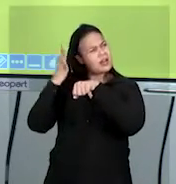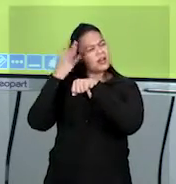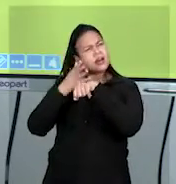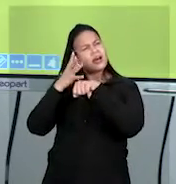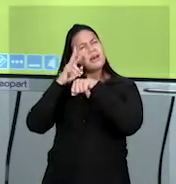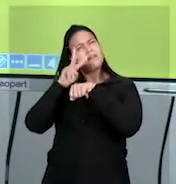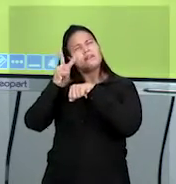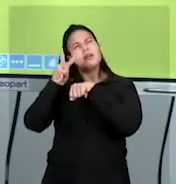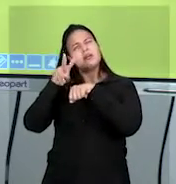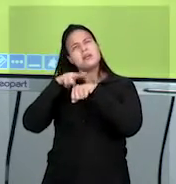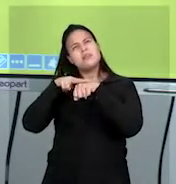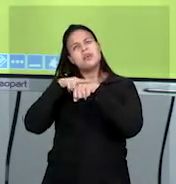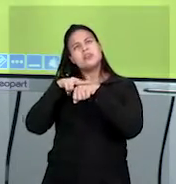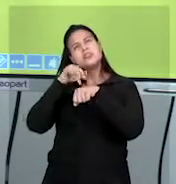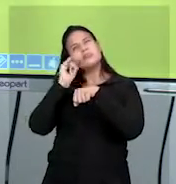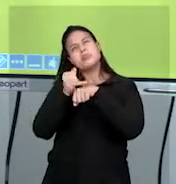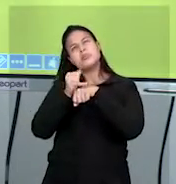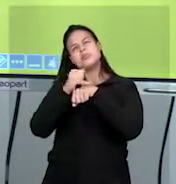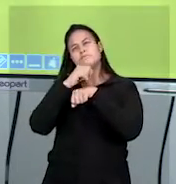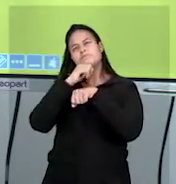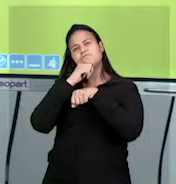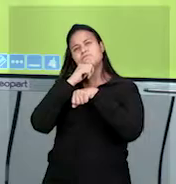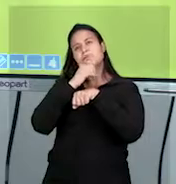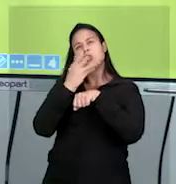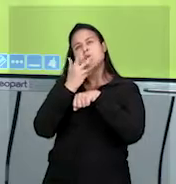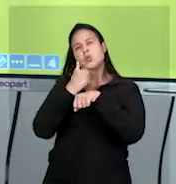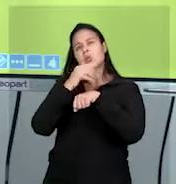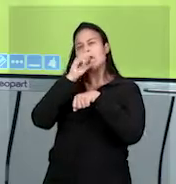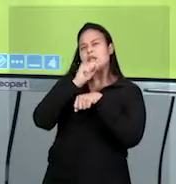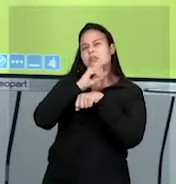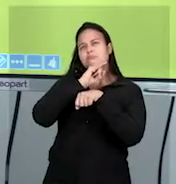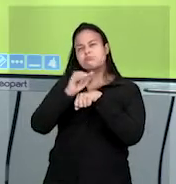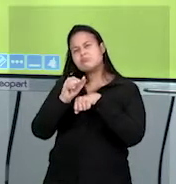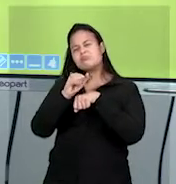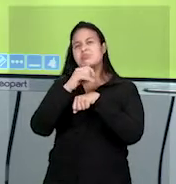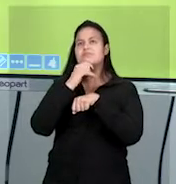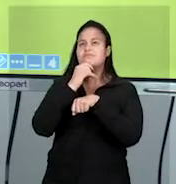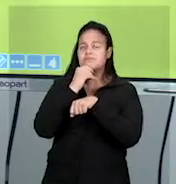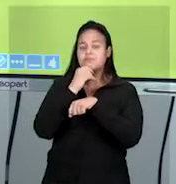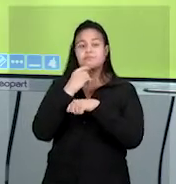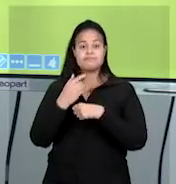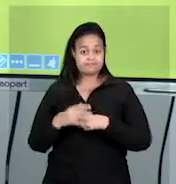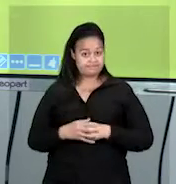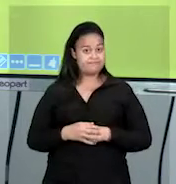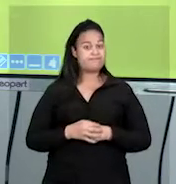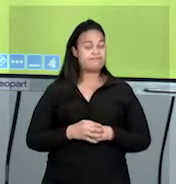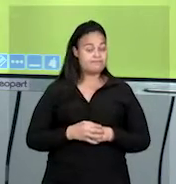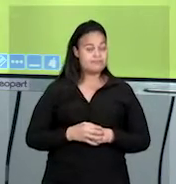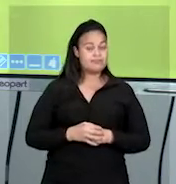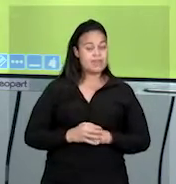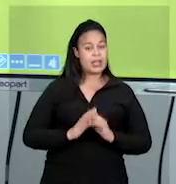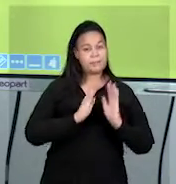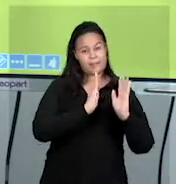verde, é tal informação. Toda vez que eu ver laranja, é tal informação. Então, se a gente cria esse